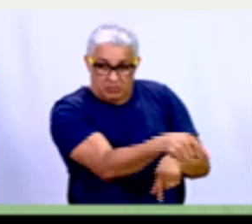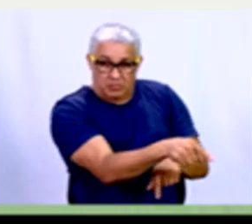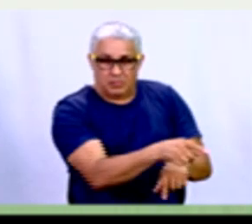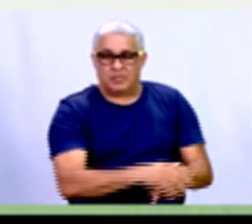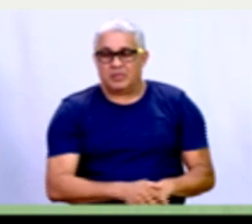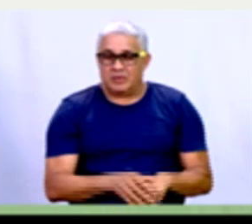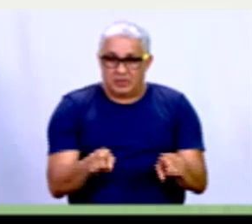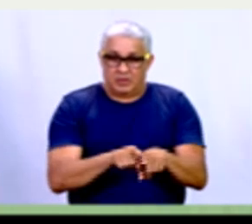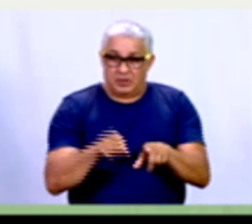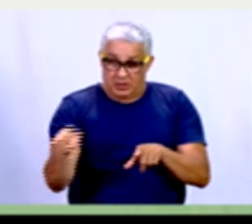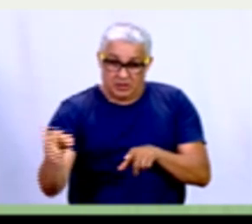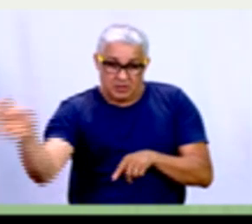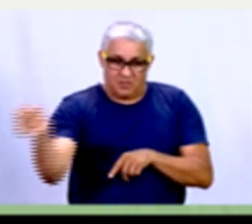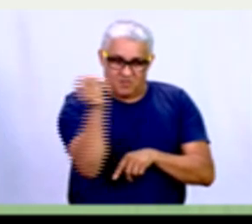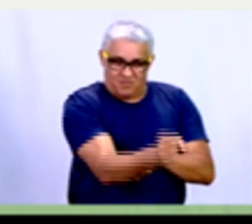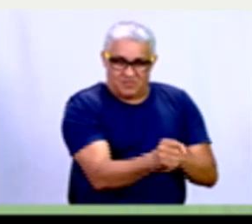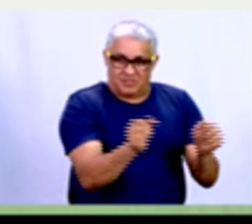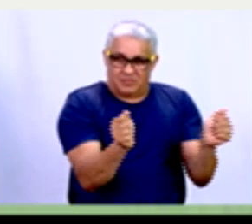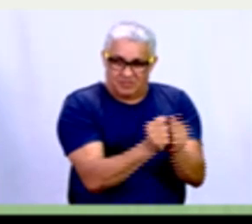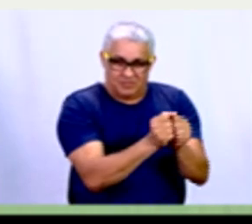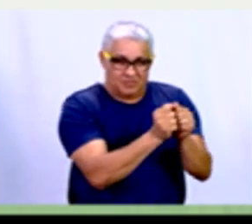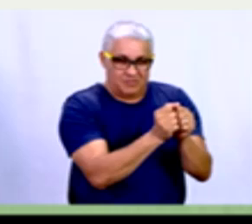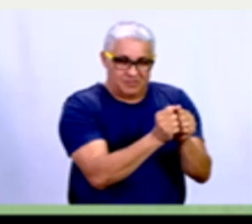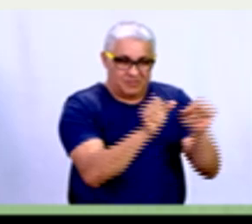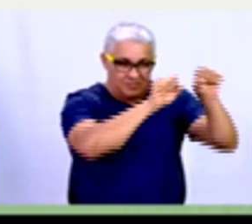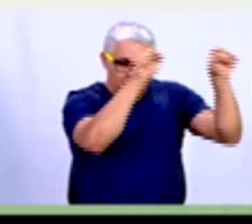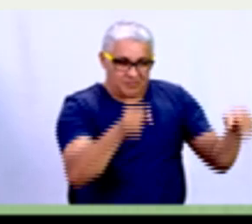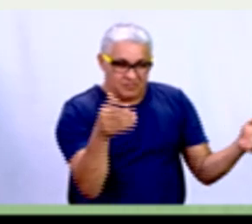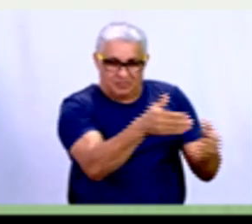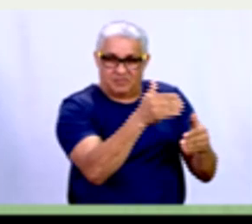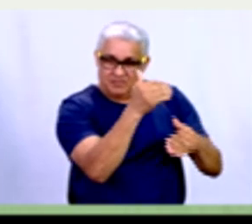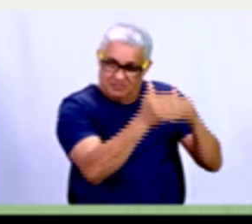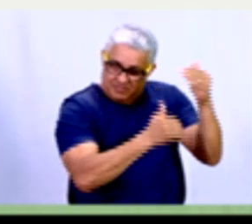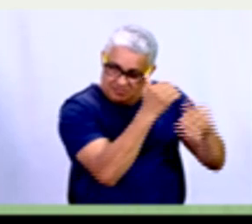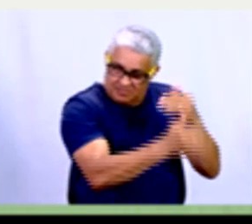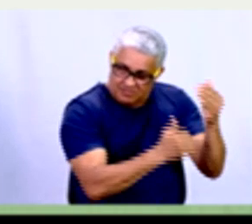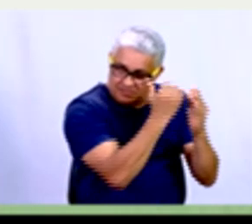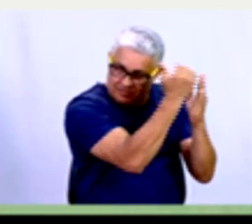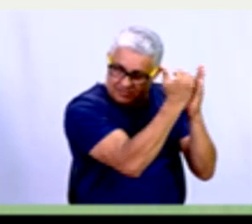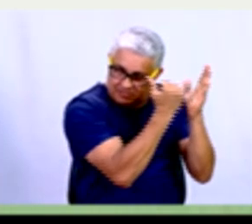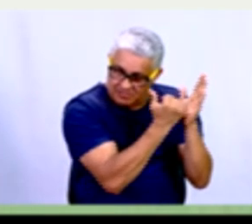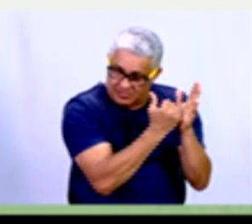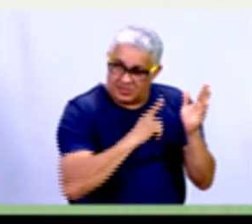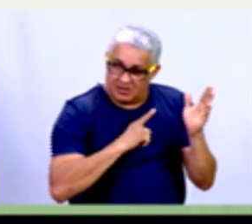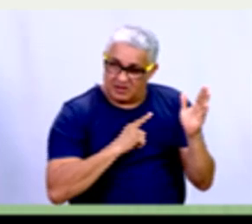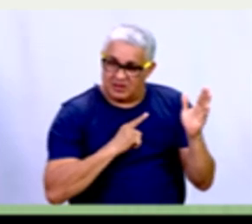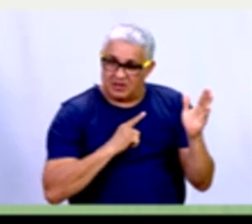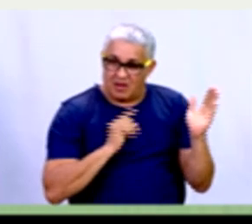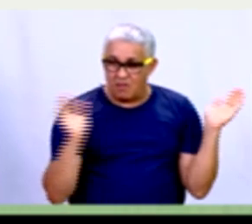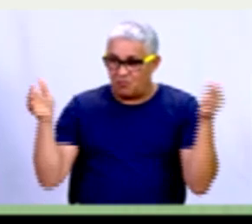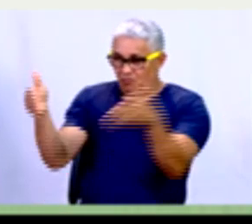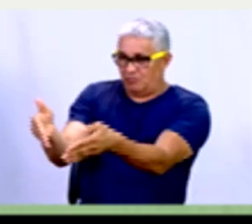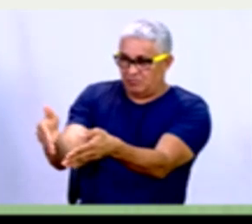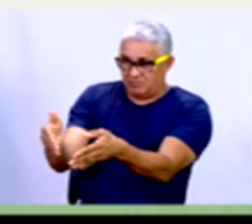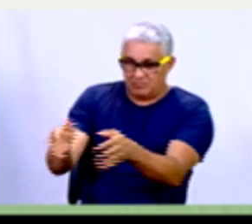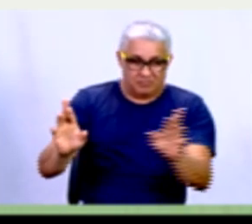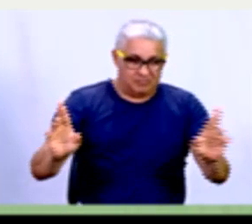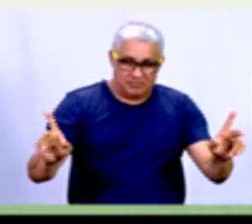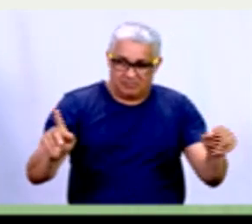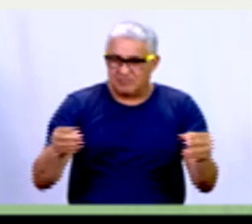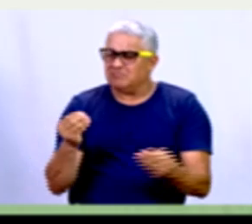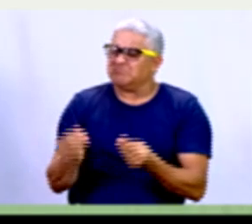eu envolvo o usuário durante o desenvolvimento, eu tenho foco no usuário. Como